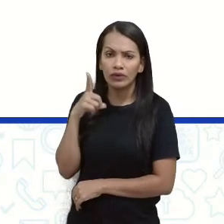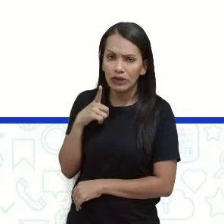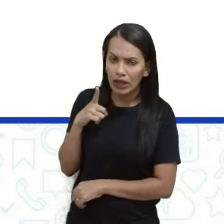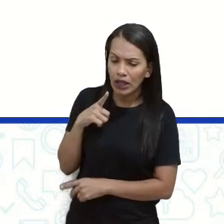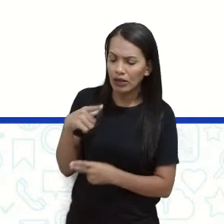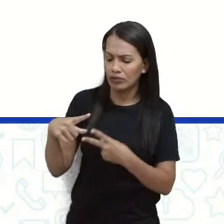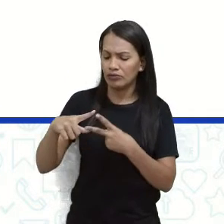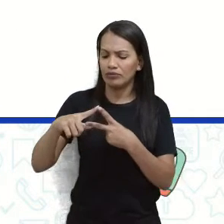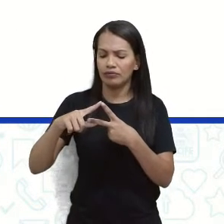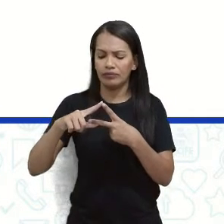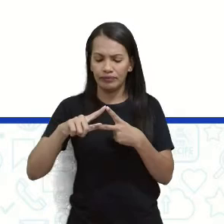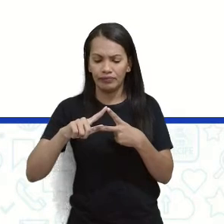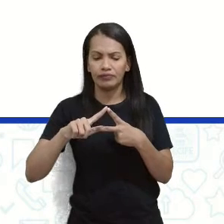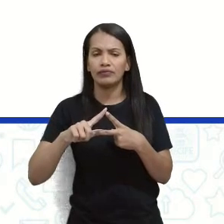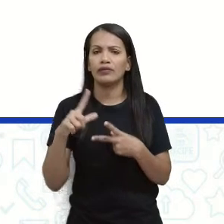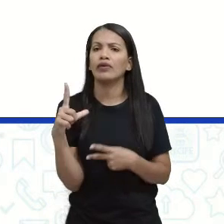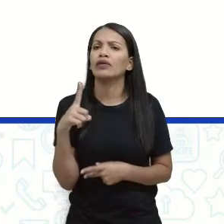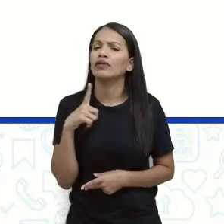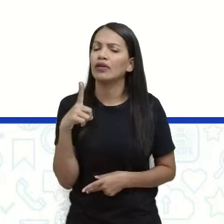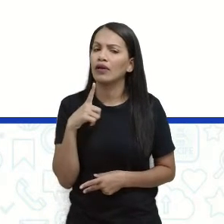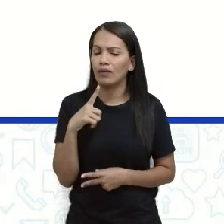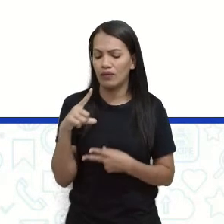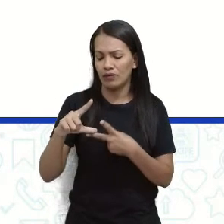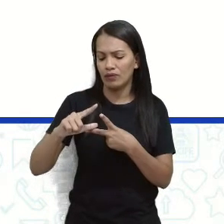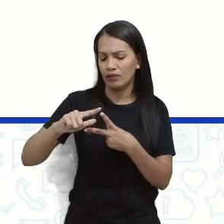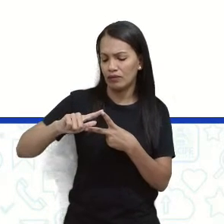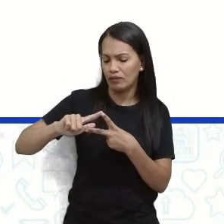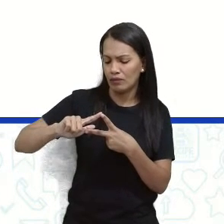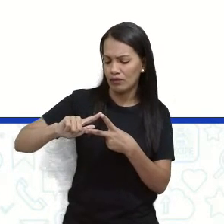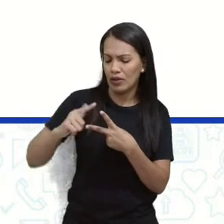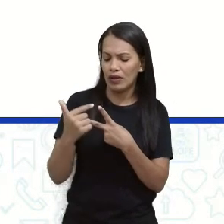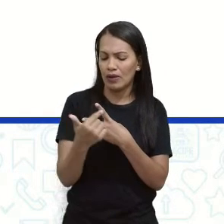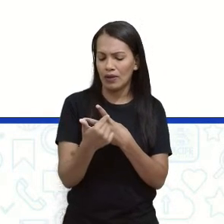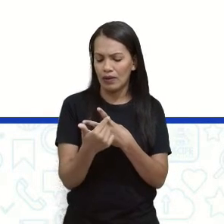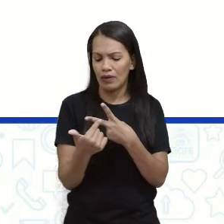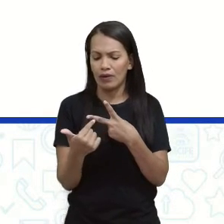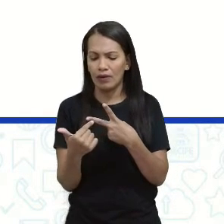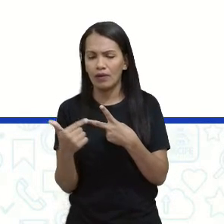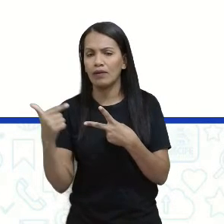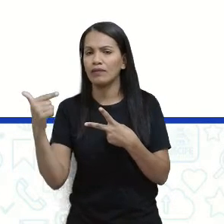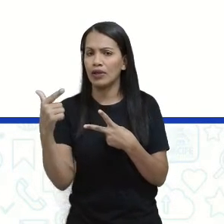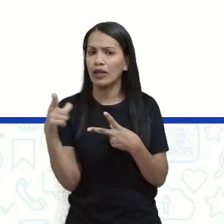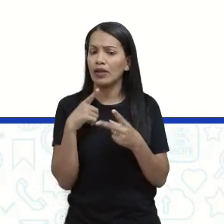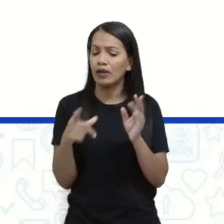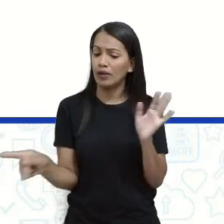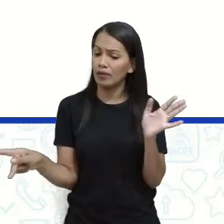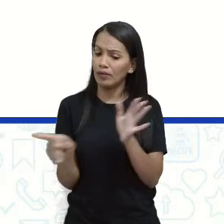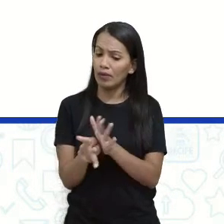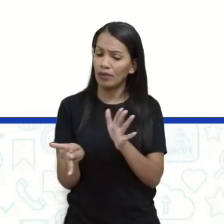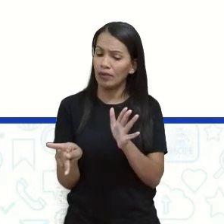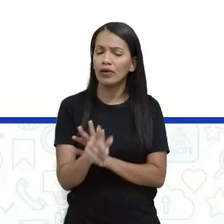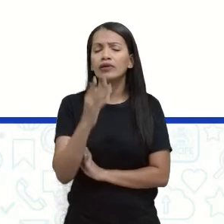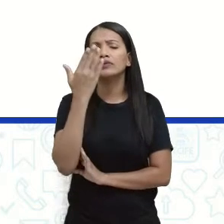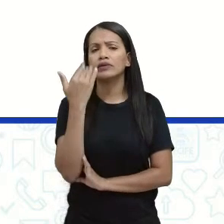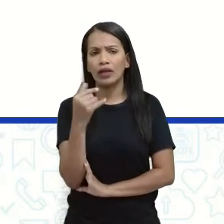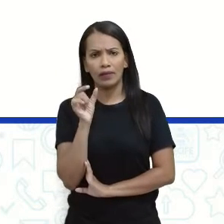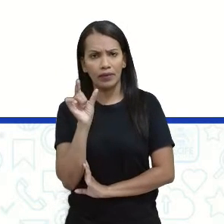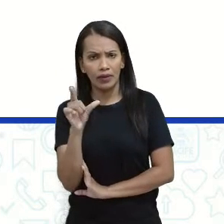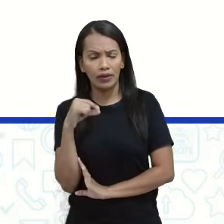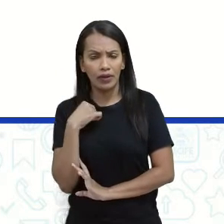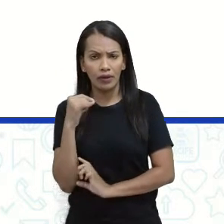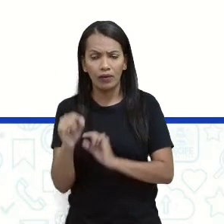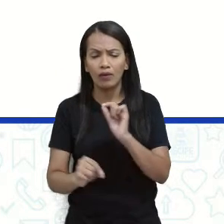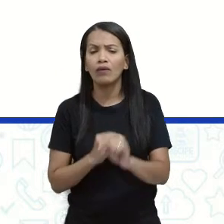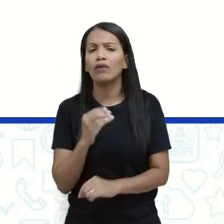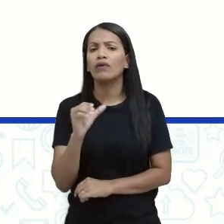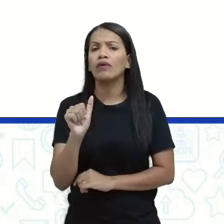E a gente aprendeu que nesse triângulo tem os lados. E cada lado tem uma nomenclatura específica, né? A gente sabe que tem os